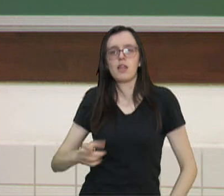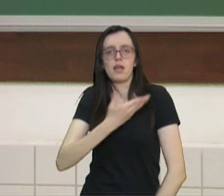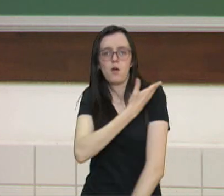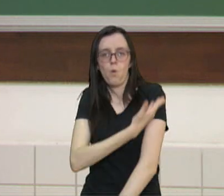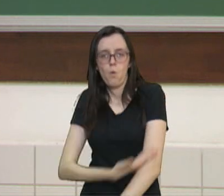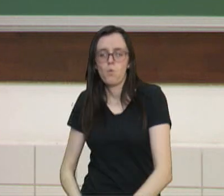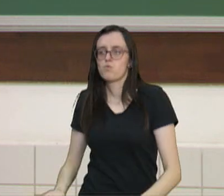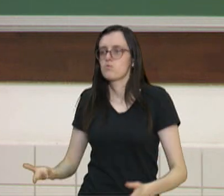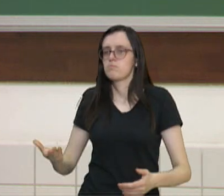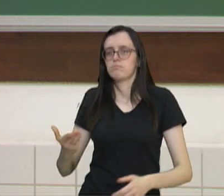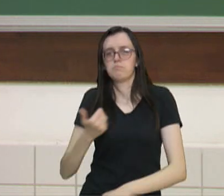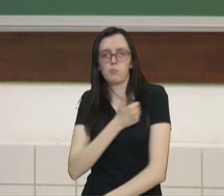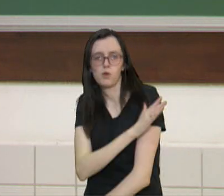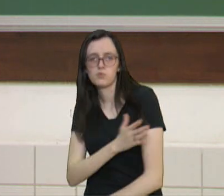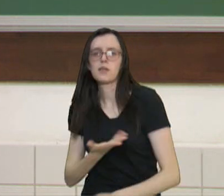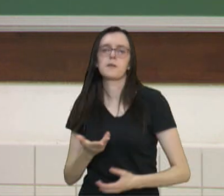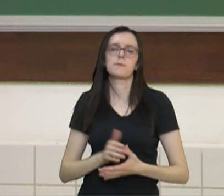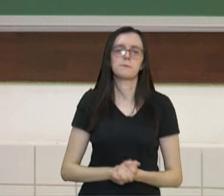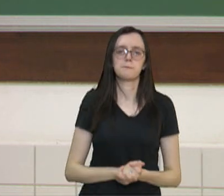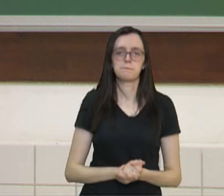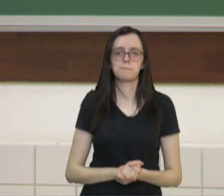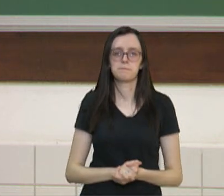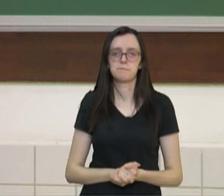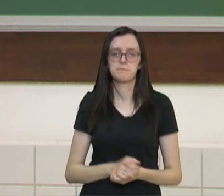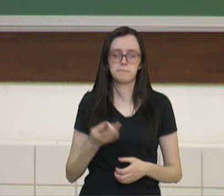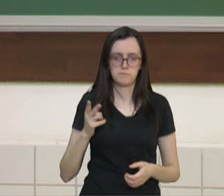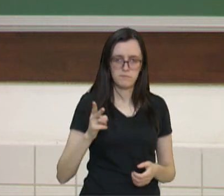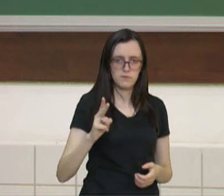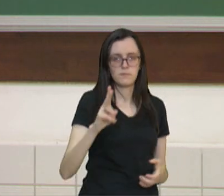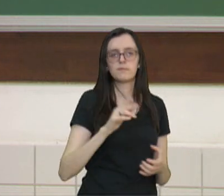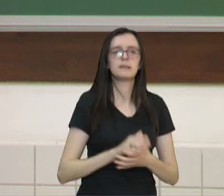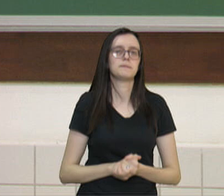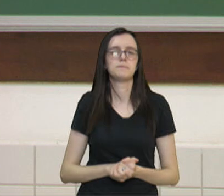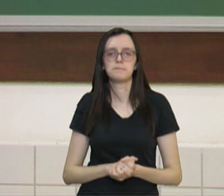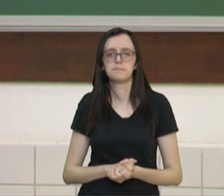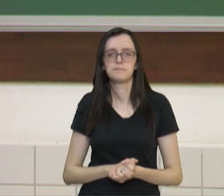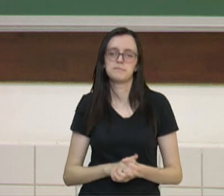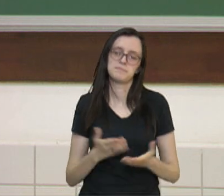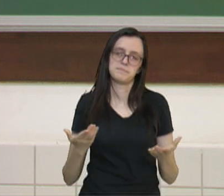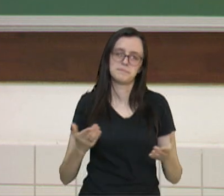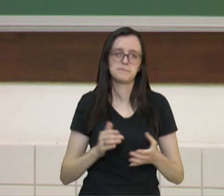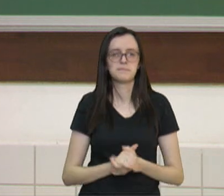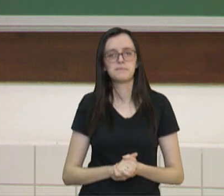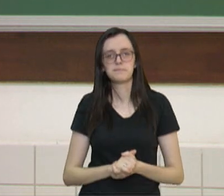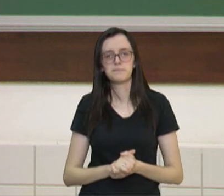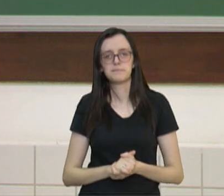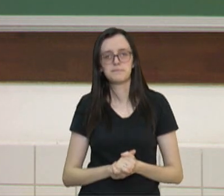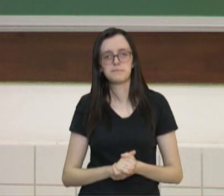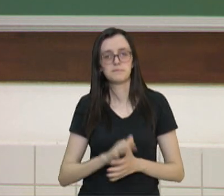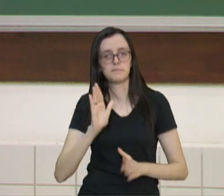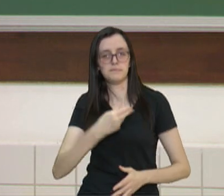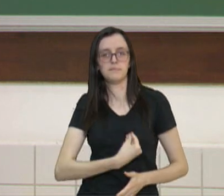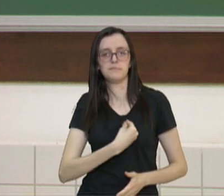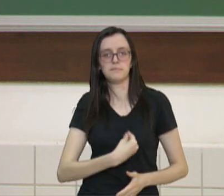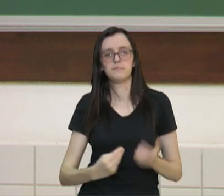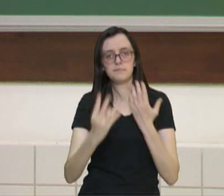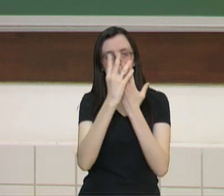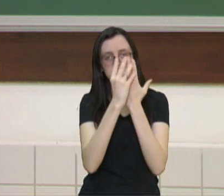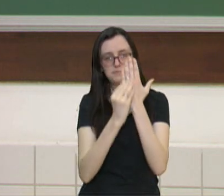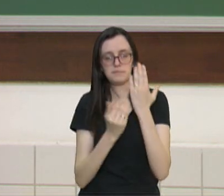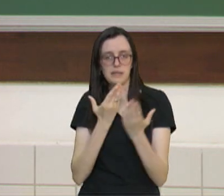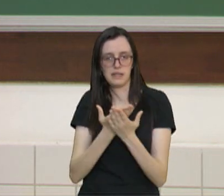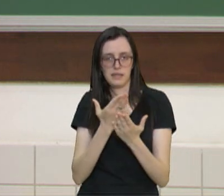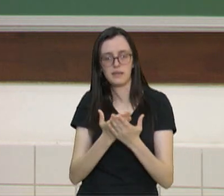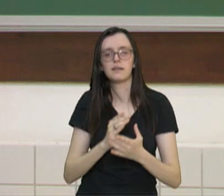costumes, preconceito. Então, continuamos. Informação é falsa. Já estamos nas referências